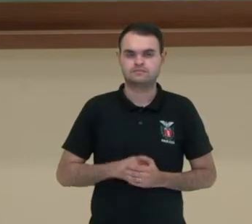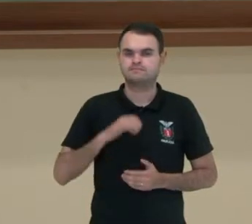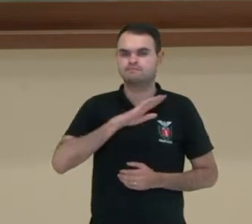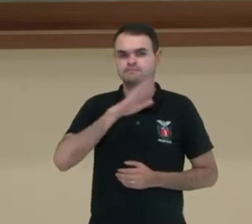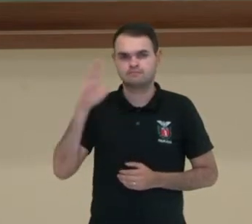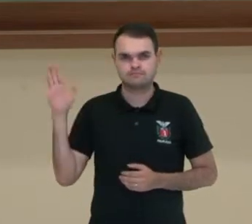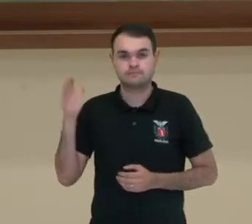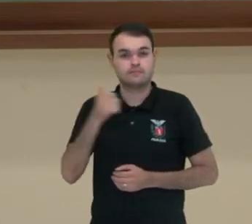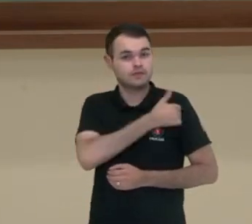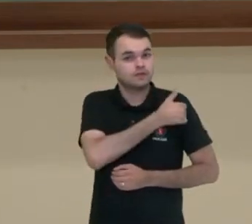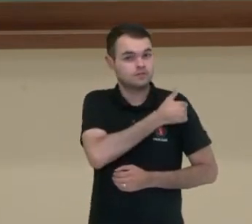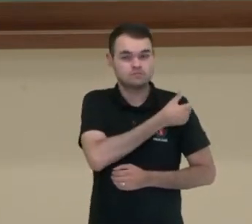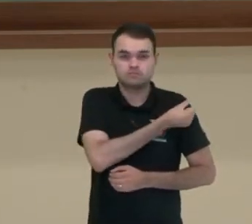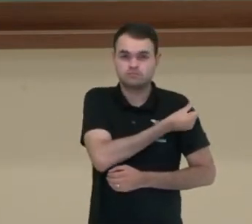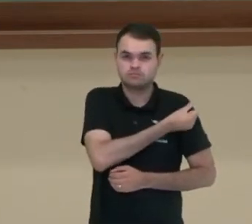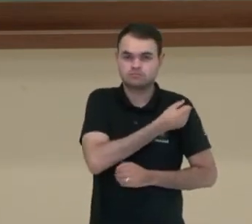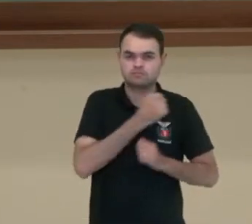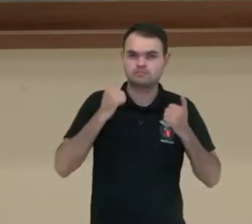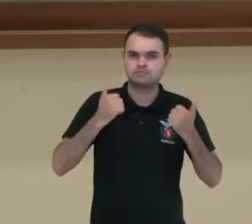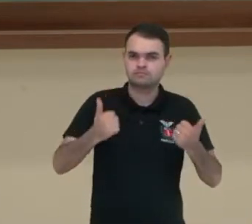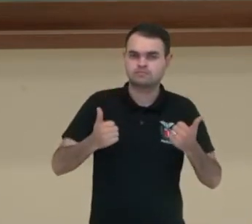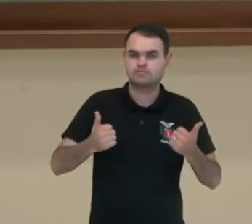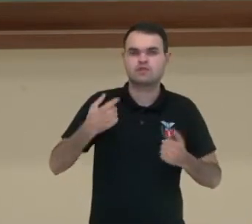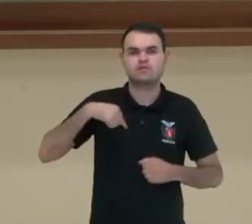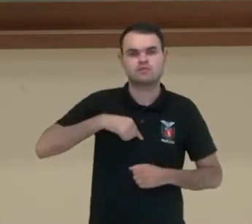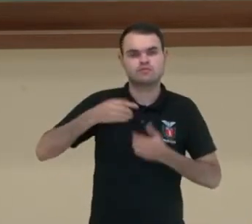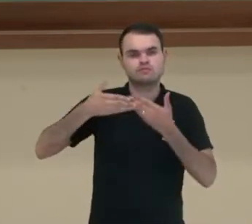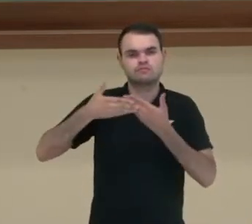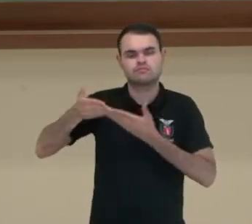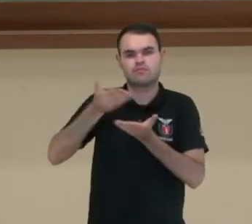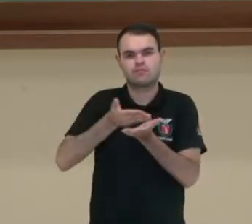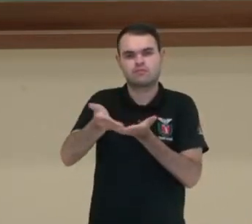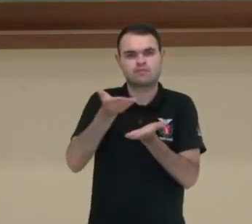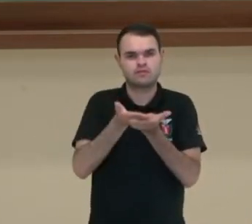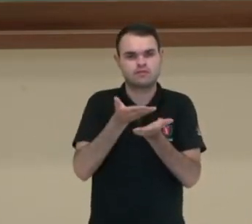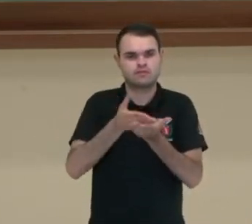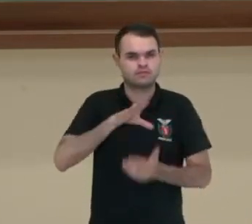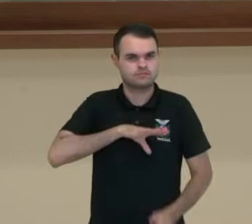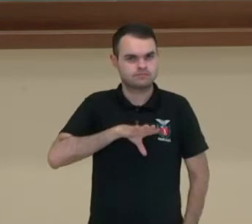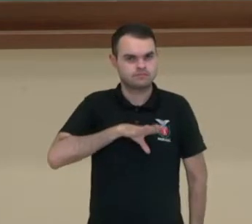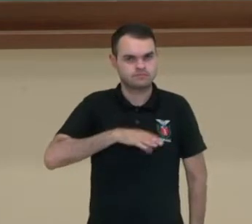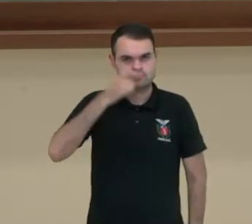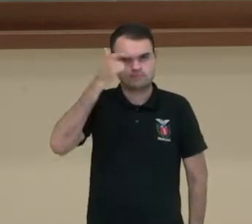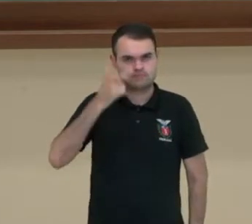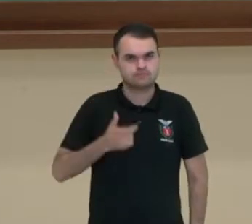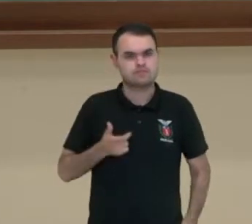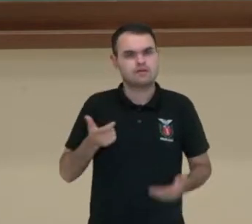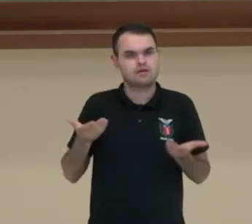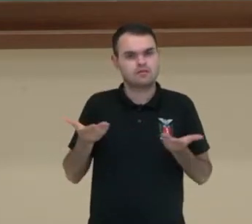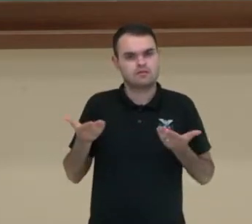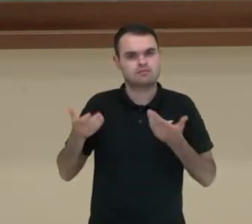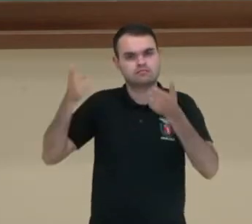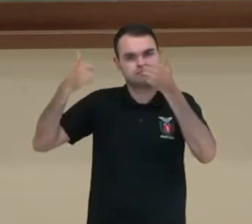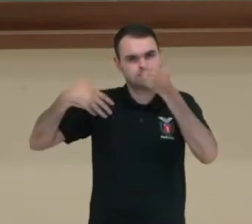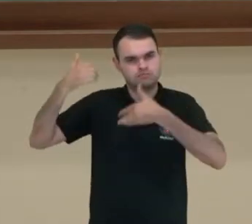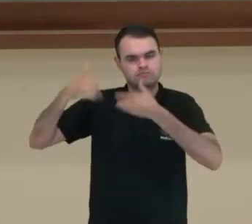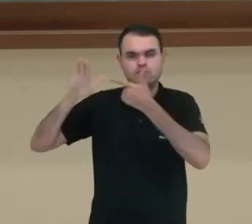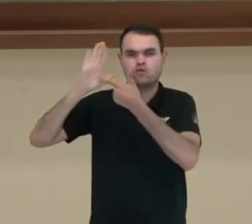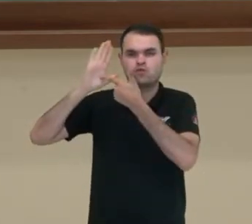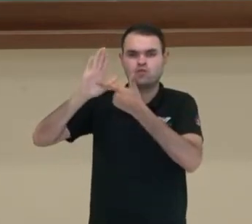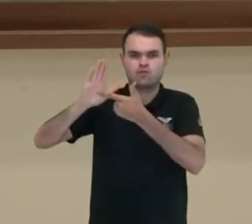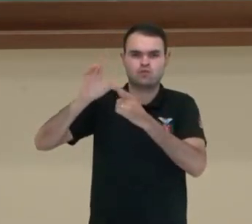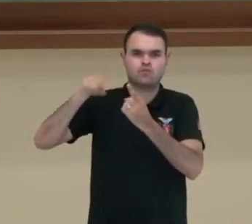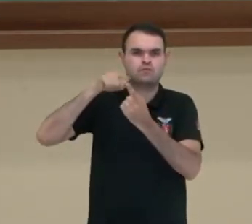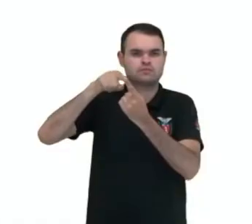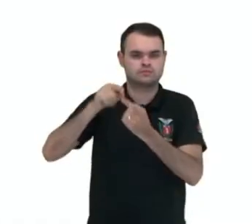Olá, alunos do sexto ano, tudo bem com vocês? Estamos começando mais uma aula de língua portuguesa. Vamos conferir os nossos